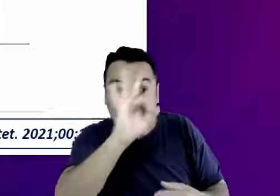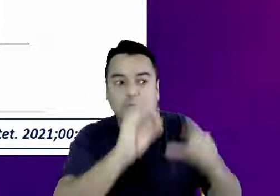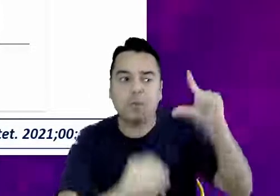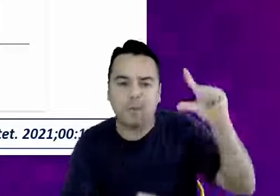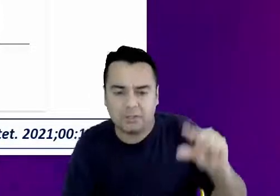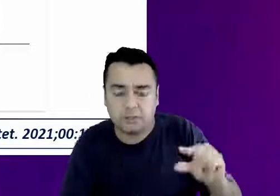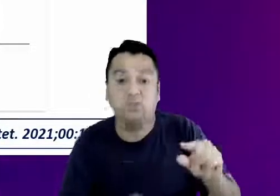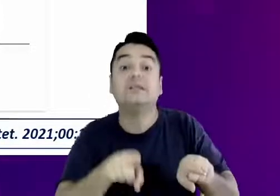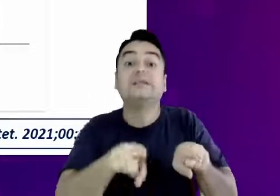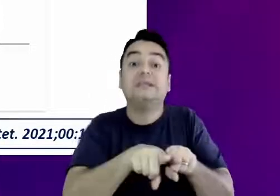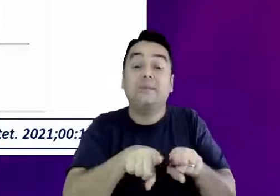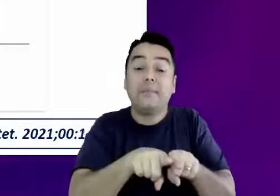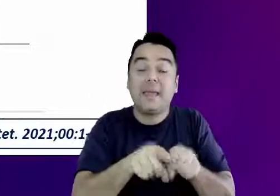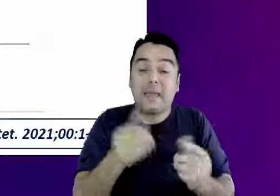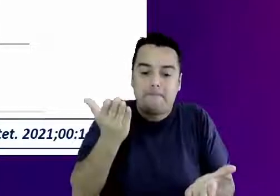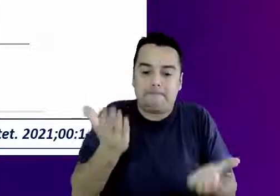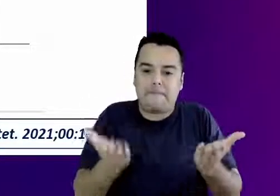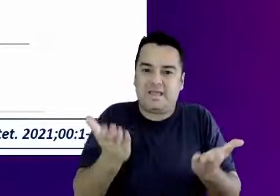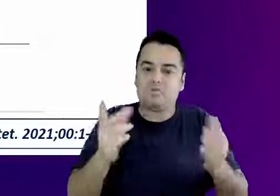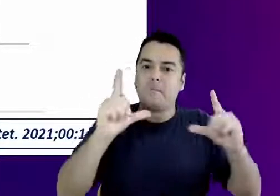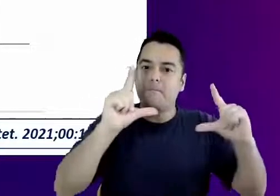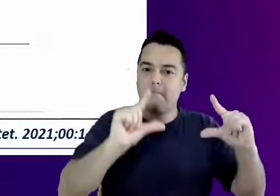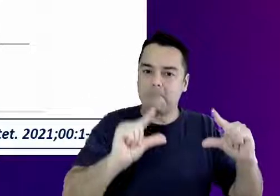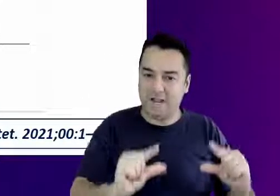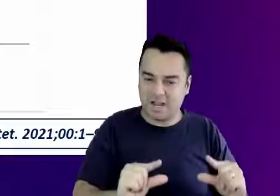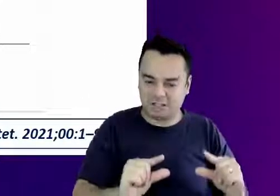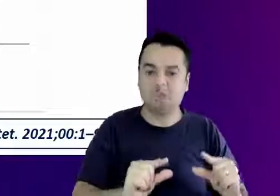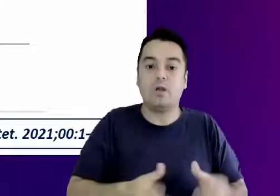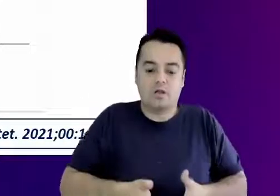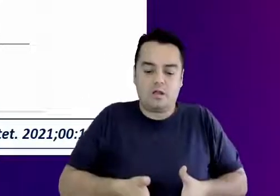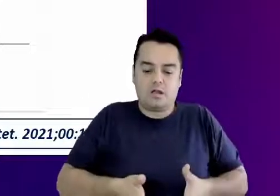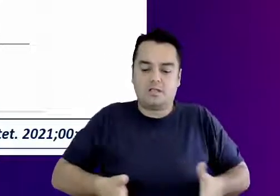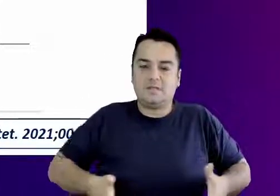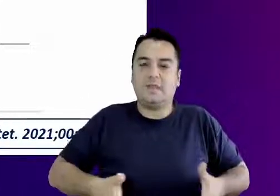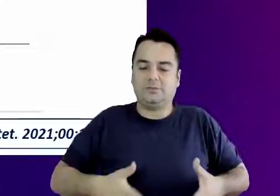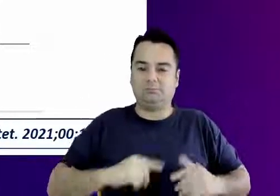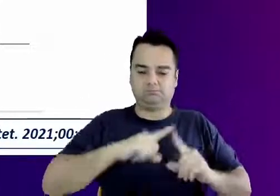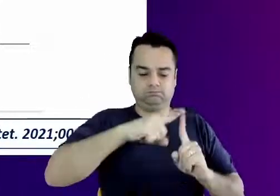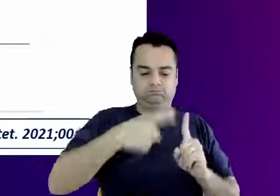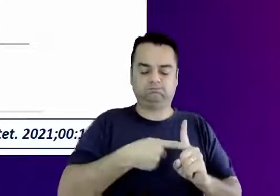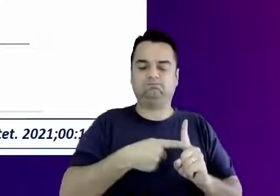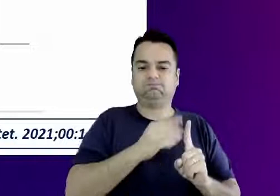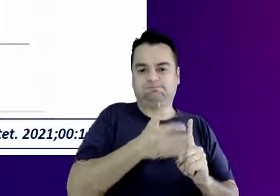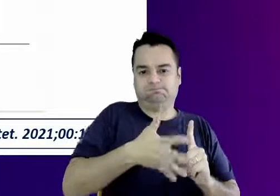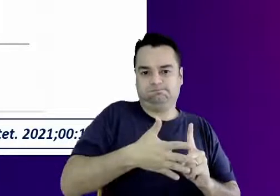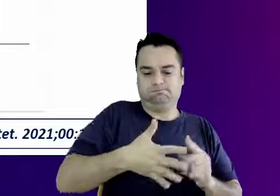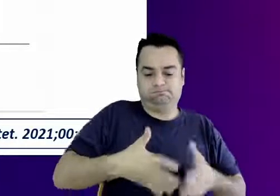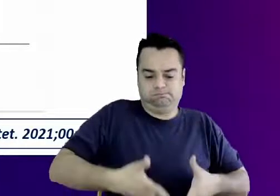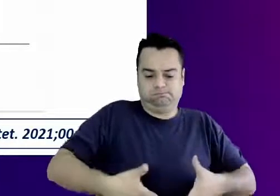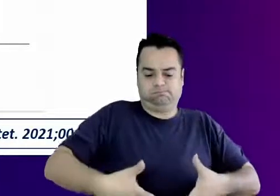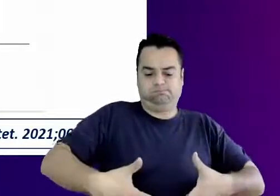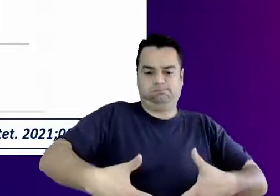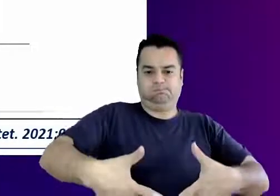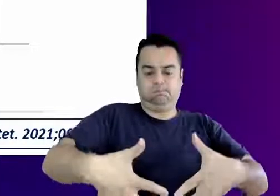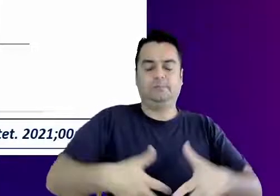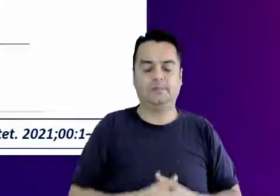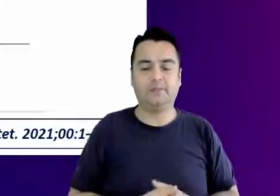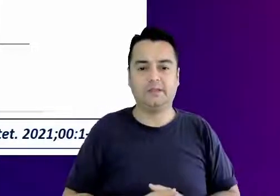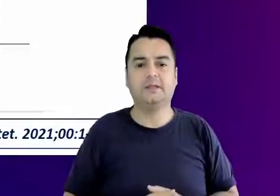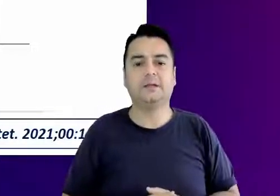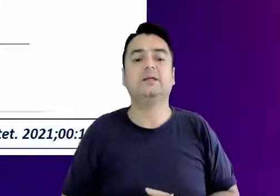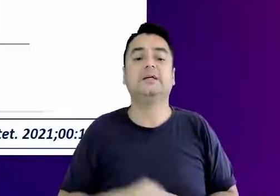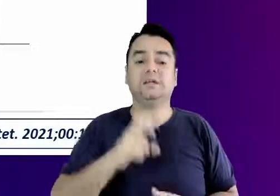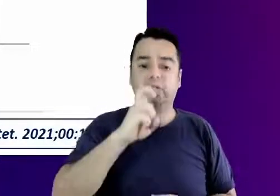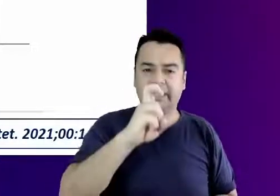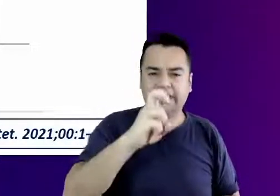restrição do crescimento fetal, uma redução da ordem de por volta de 10%, e baixo apigar no 5º minuto,